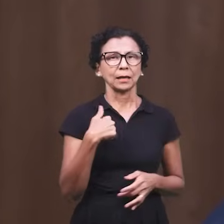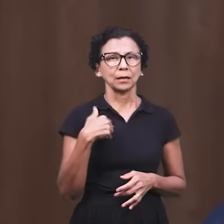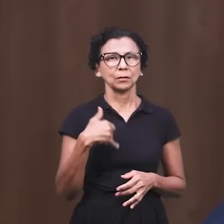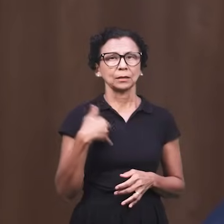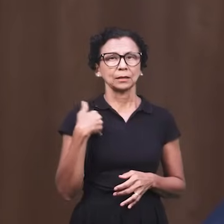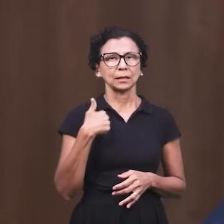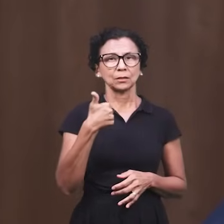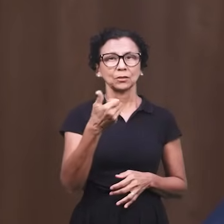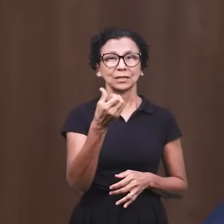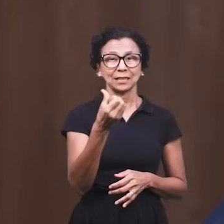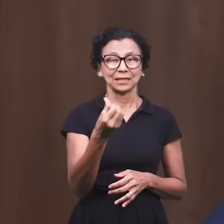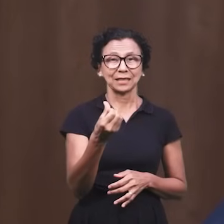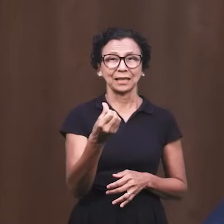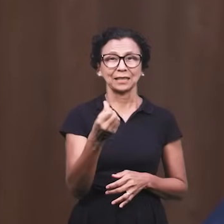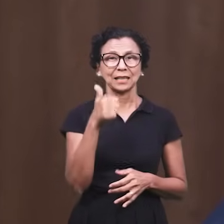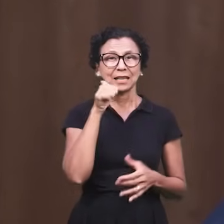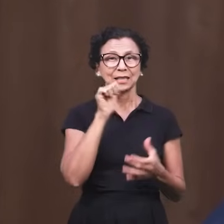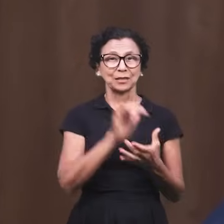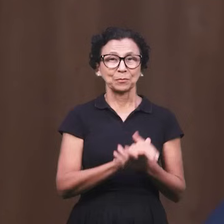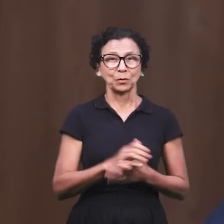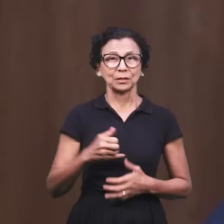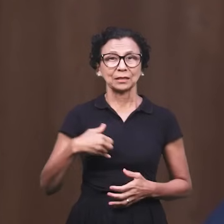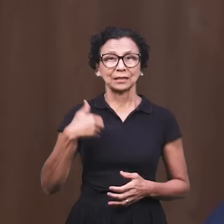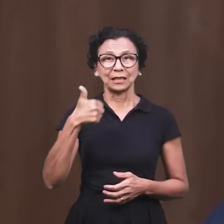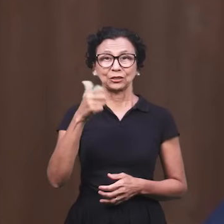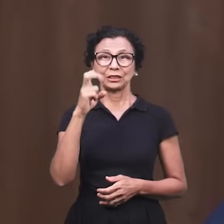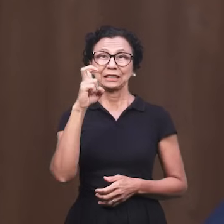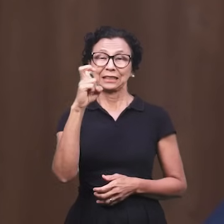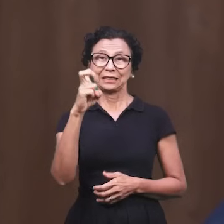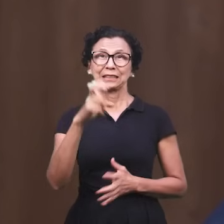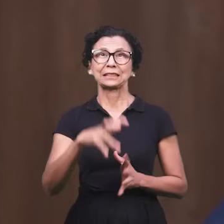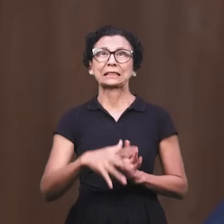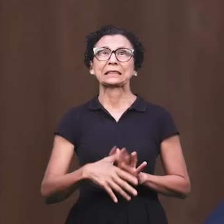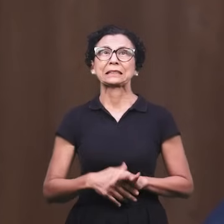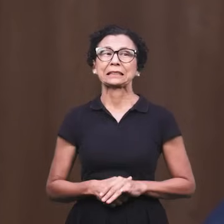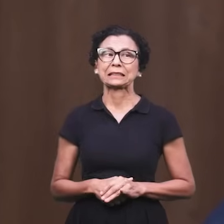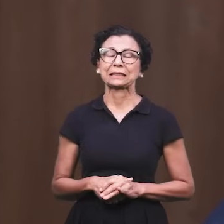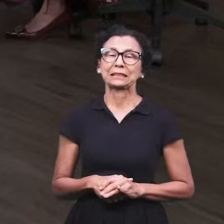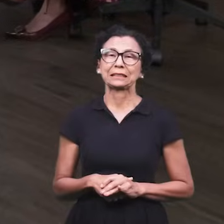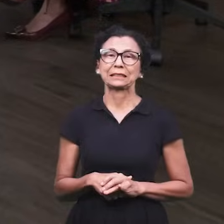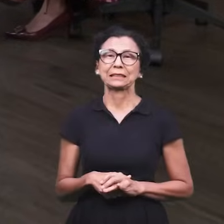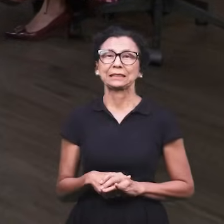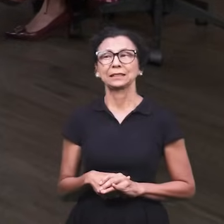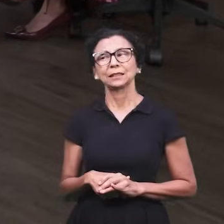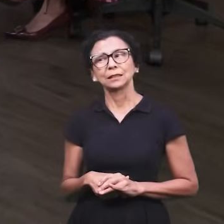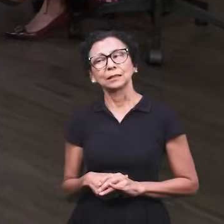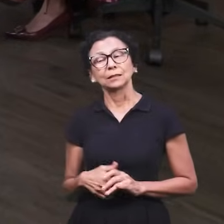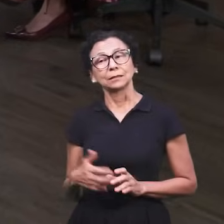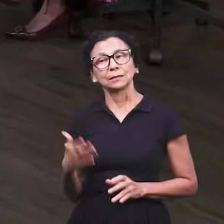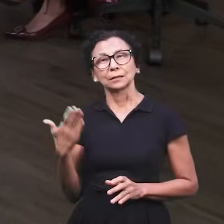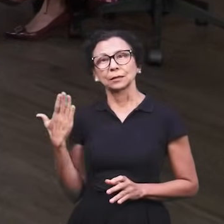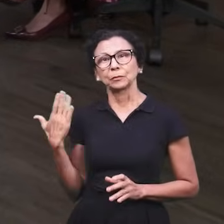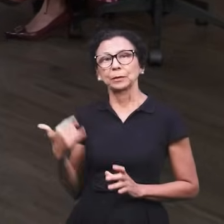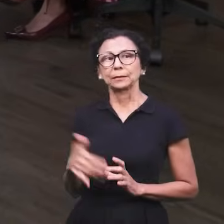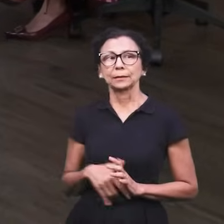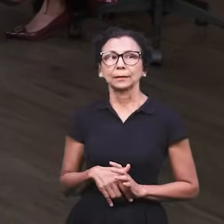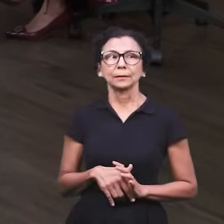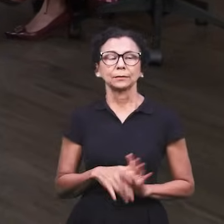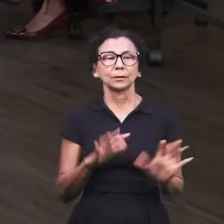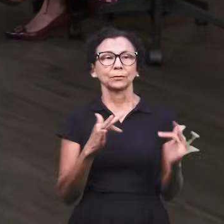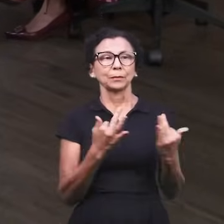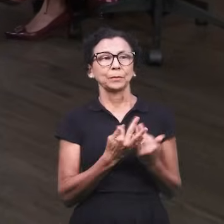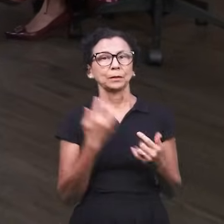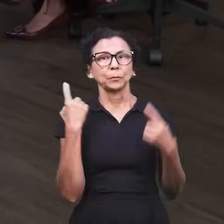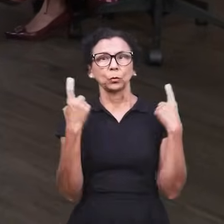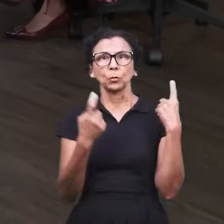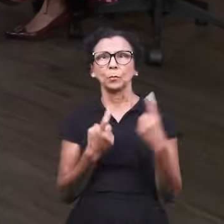15. Naqueles tempos, isso era uma coisa que causava assim, uma certa apreensão. Você não pode